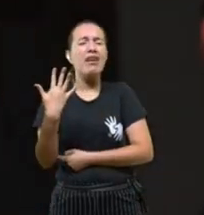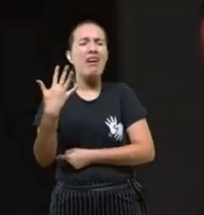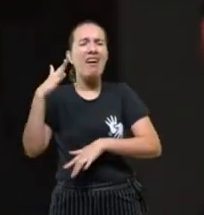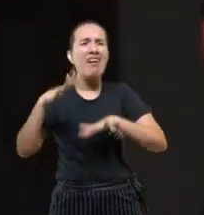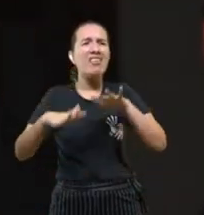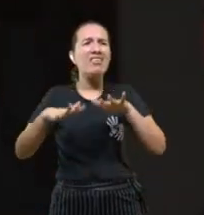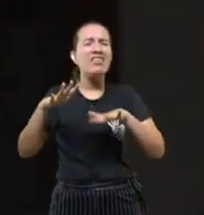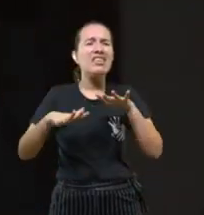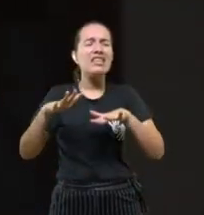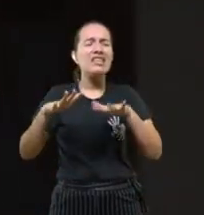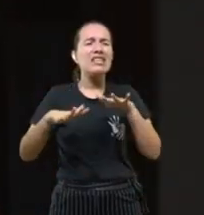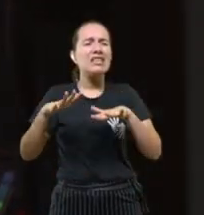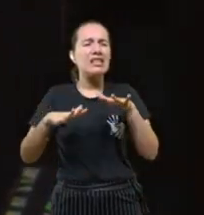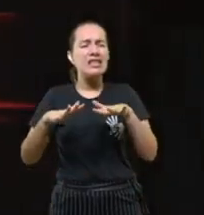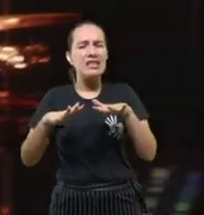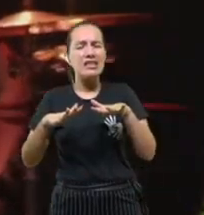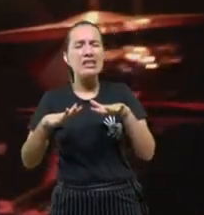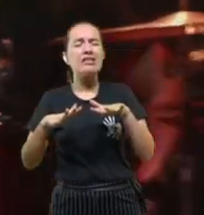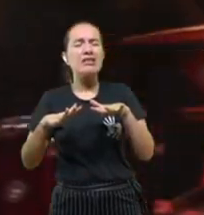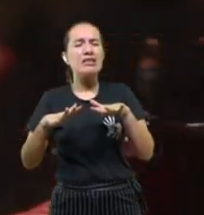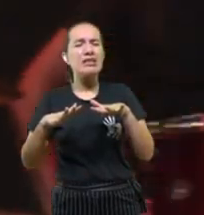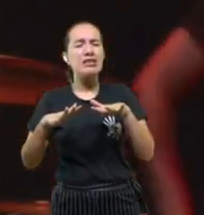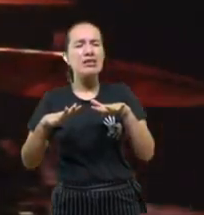as coisas que a gente anda,